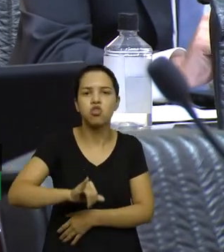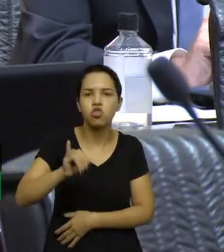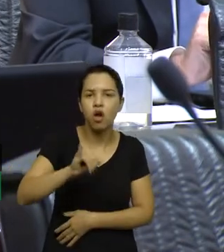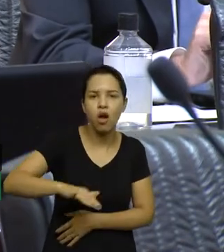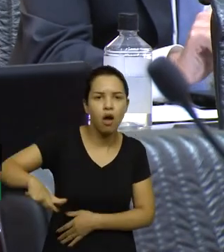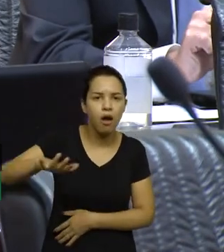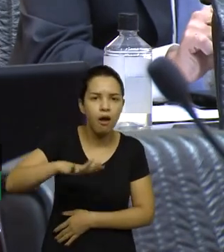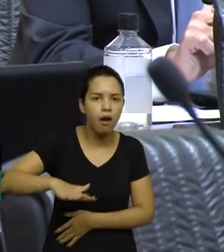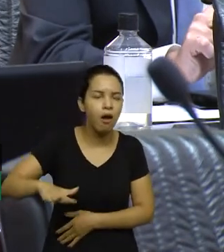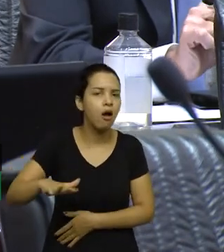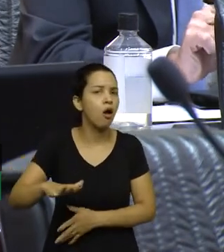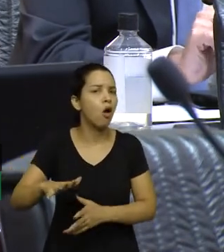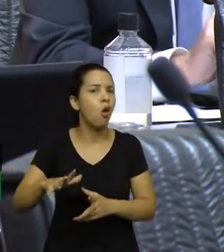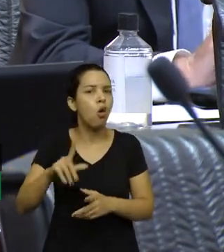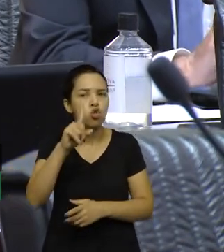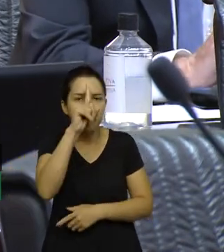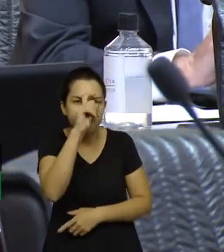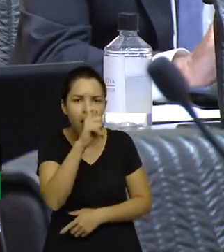dos hospitais pediátricos